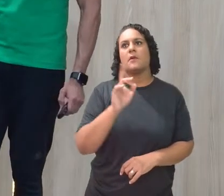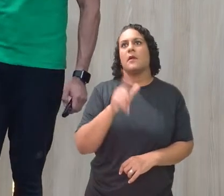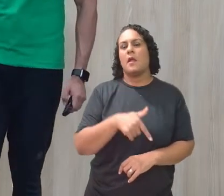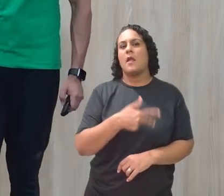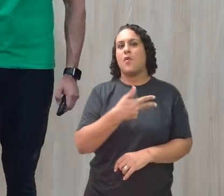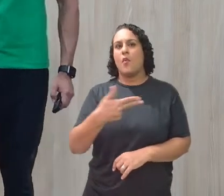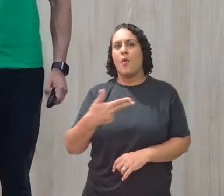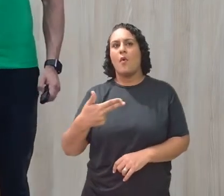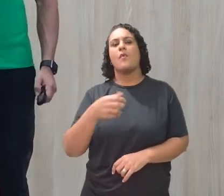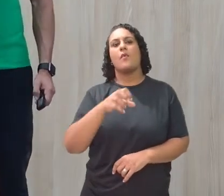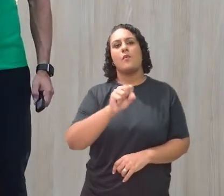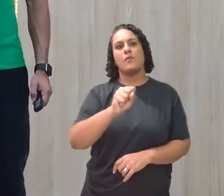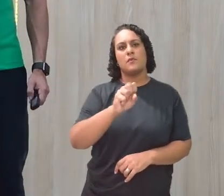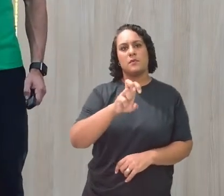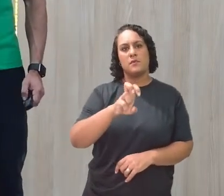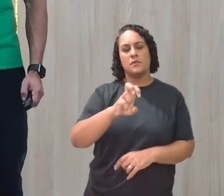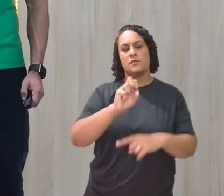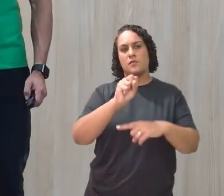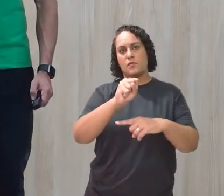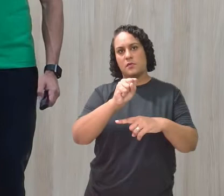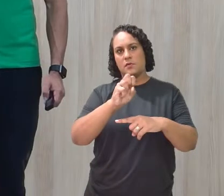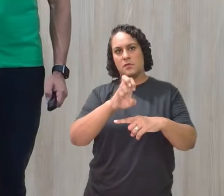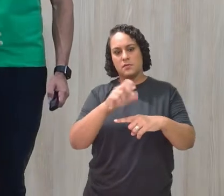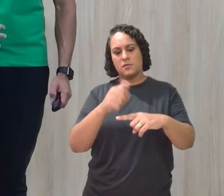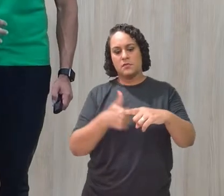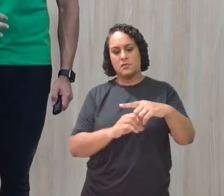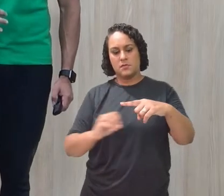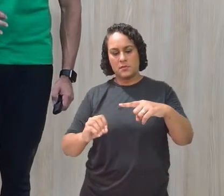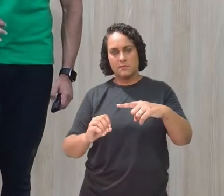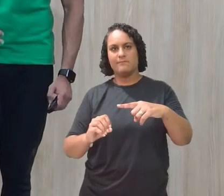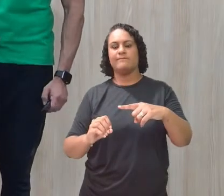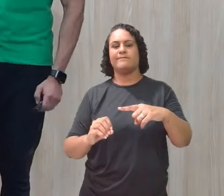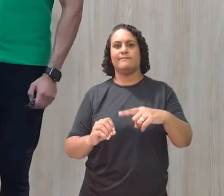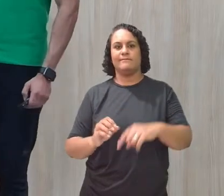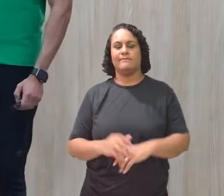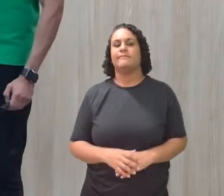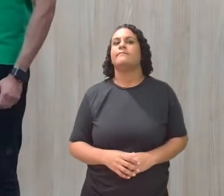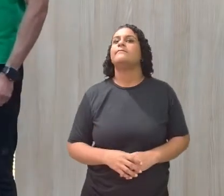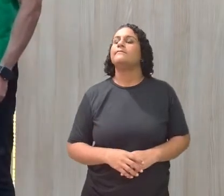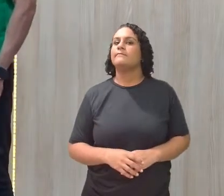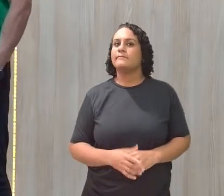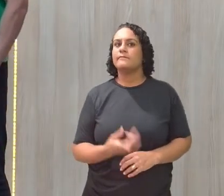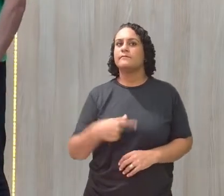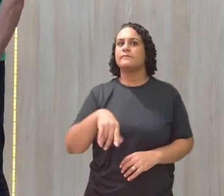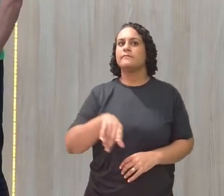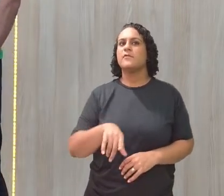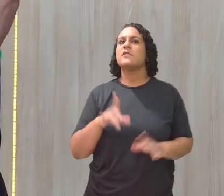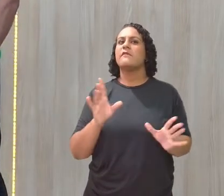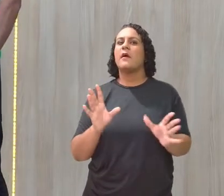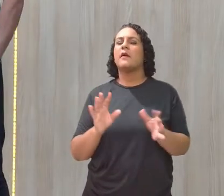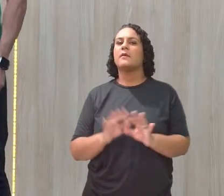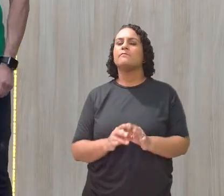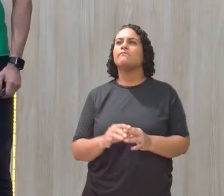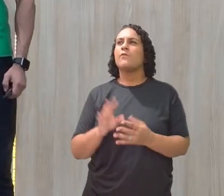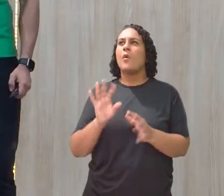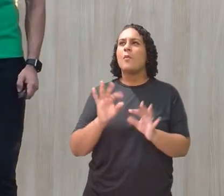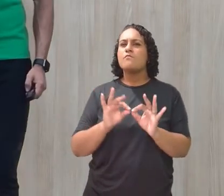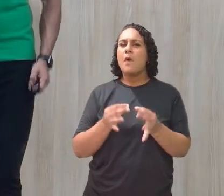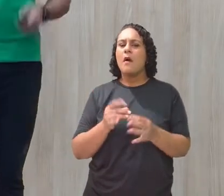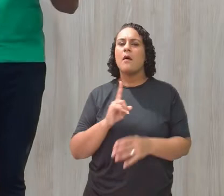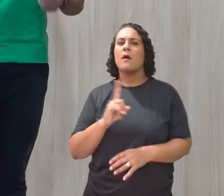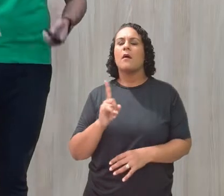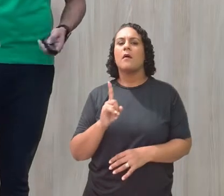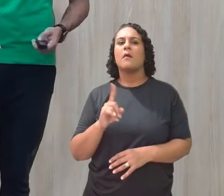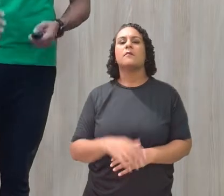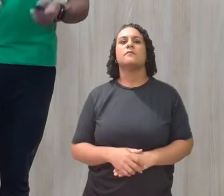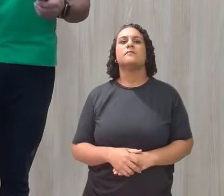mesma coisa que 85 centésimos, certo? E aí você vai simplificar essa fração. Dá para simplificar